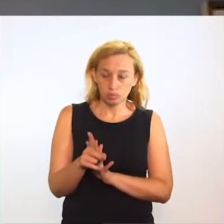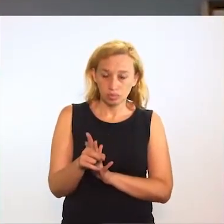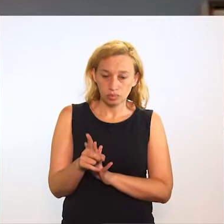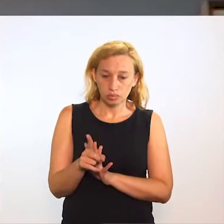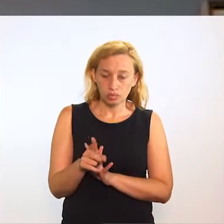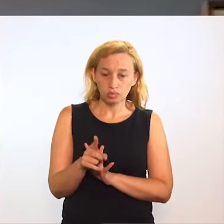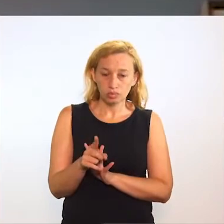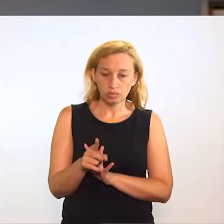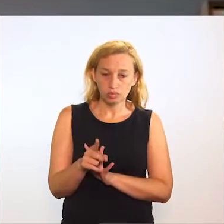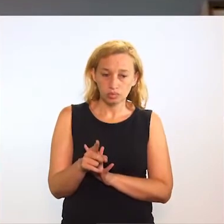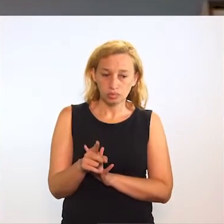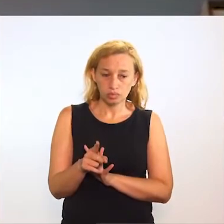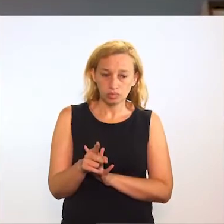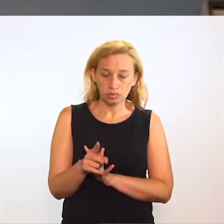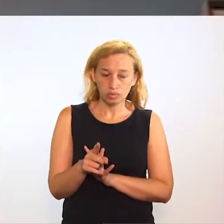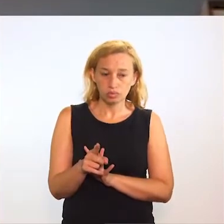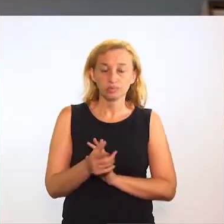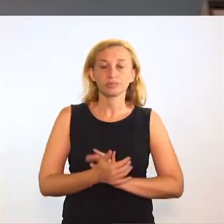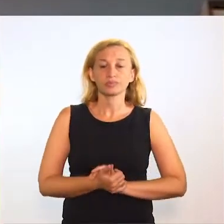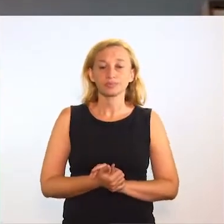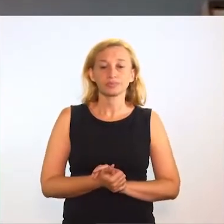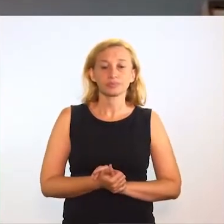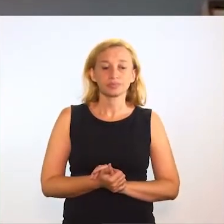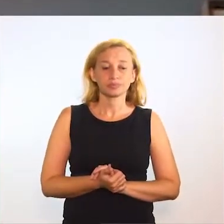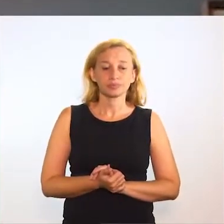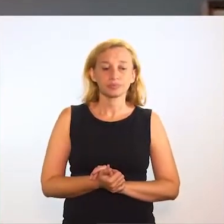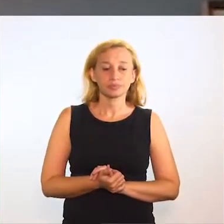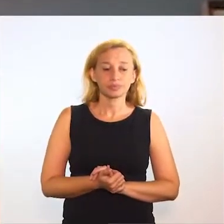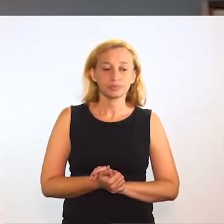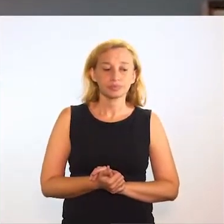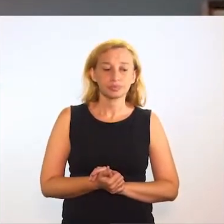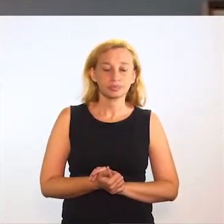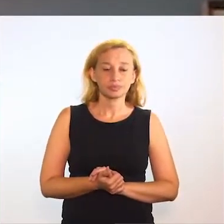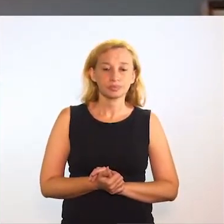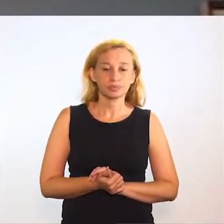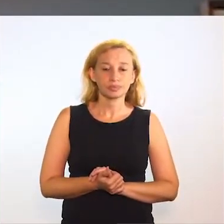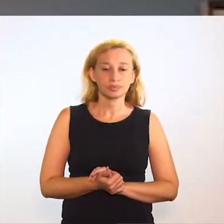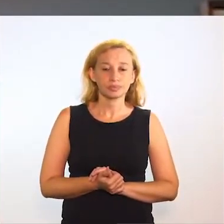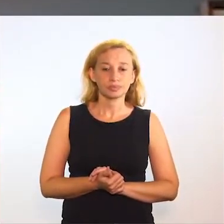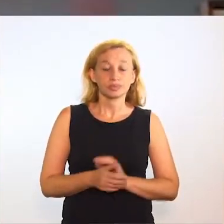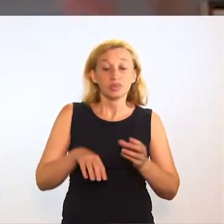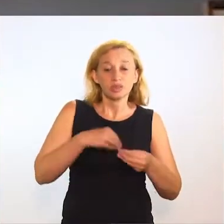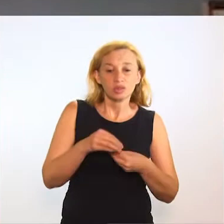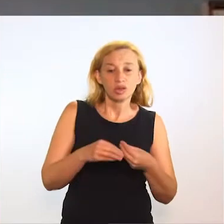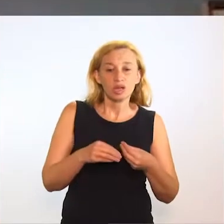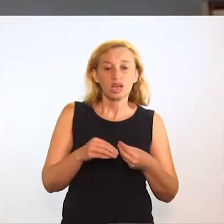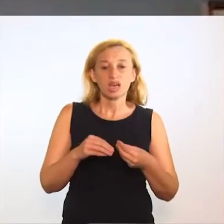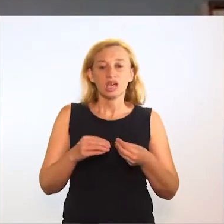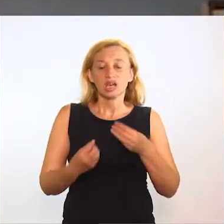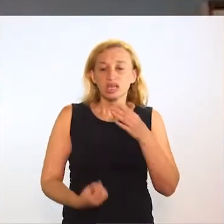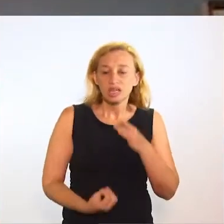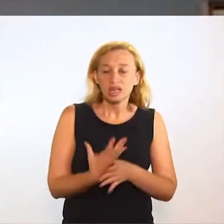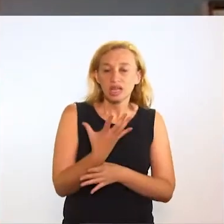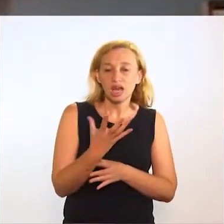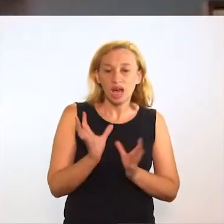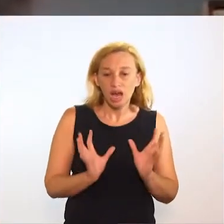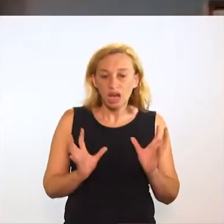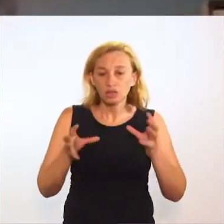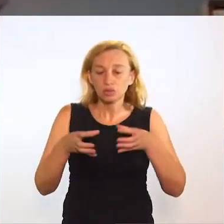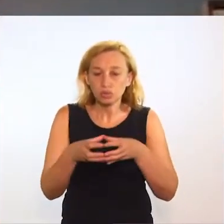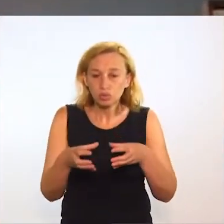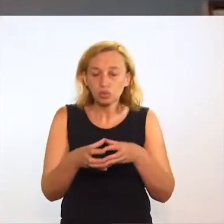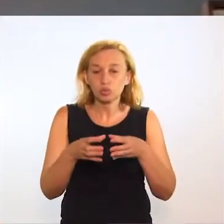alimenta vocês e vocês e é realimentada num fluxo aí que envolve criatividade, o